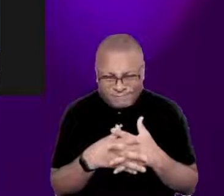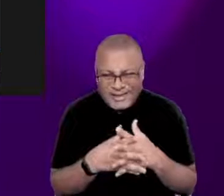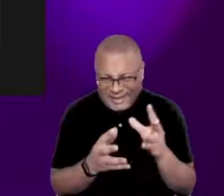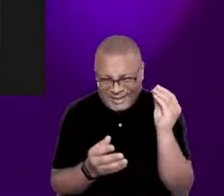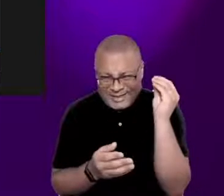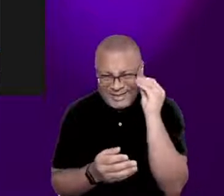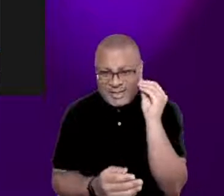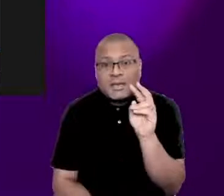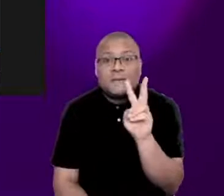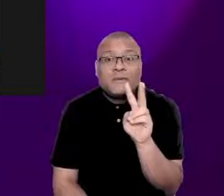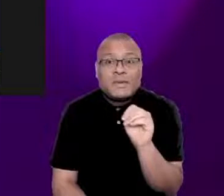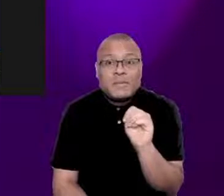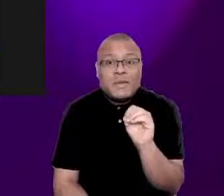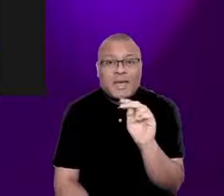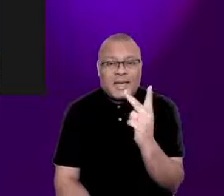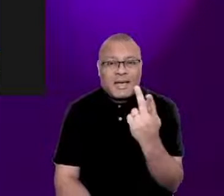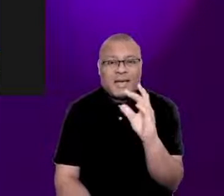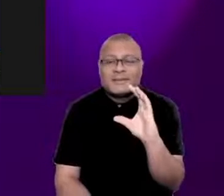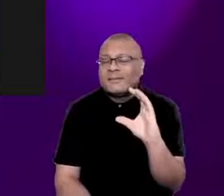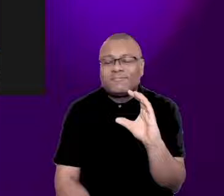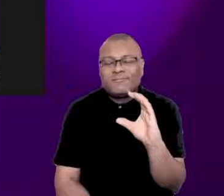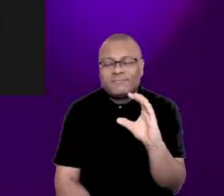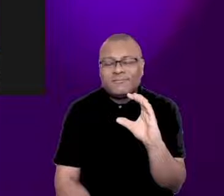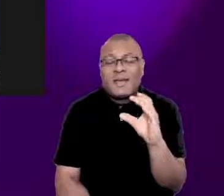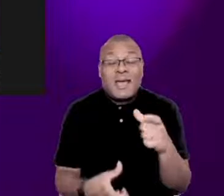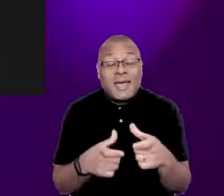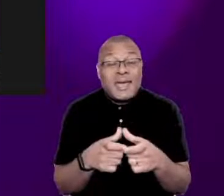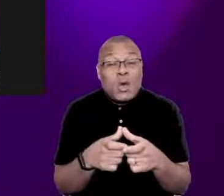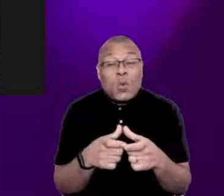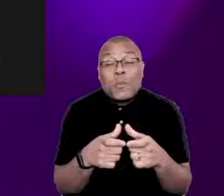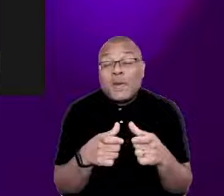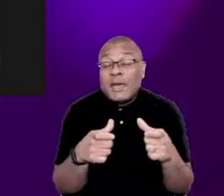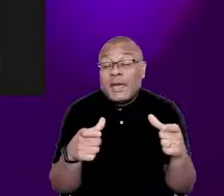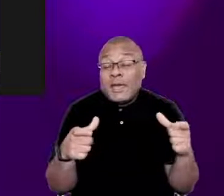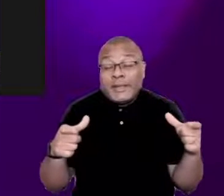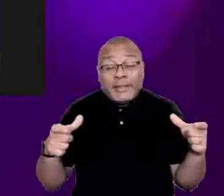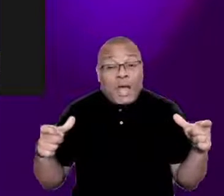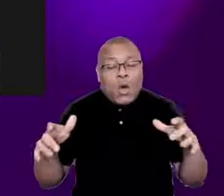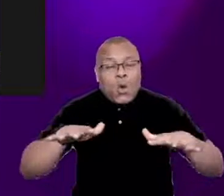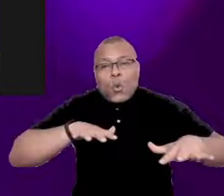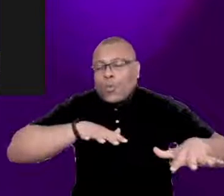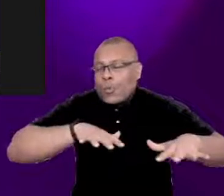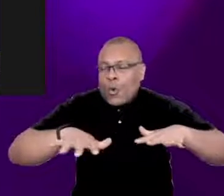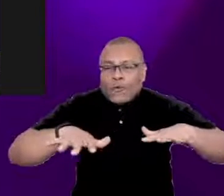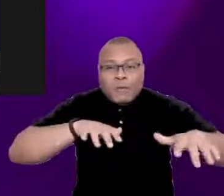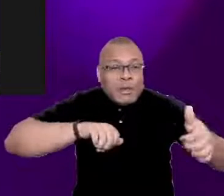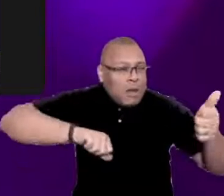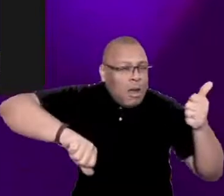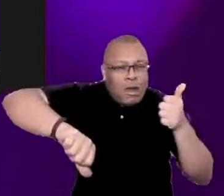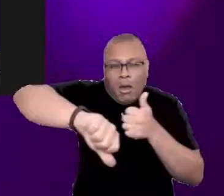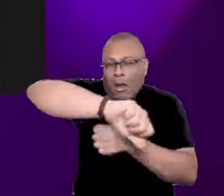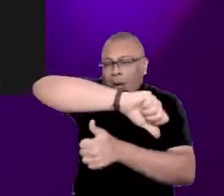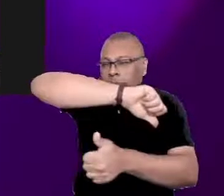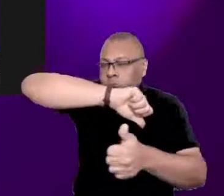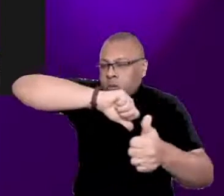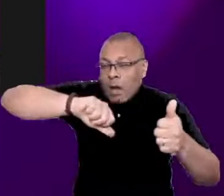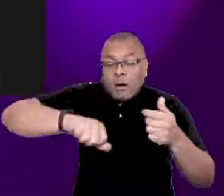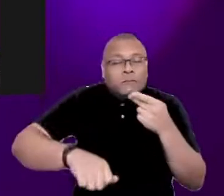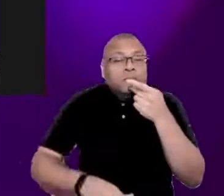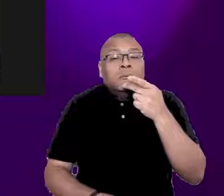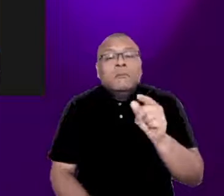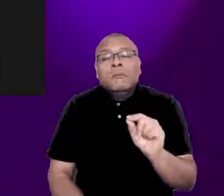de VBHC, o complicado é escalar, é criar realmente um movimento transformador. E o que eles falam?